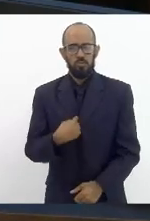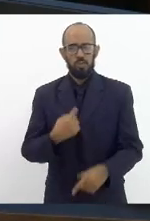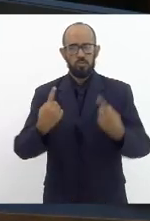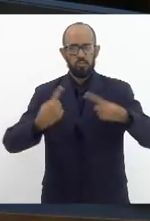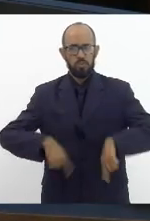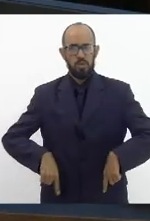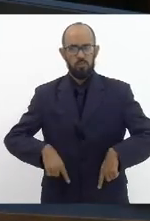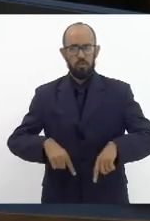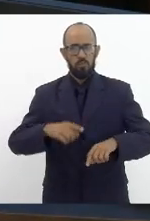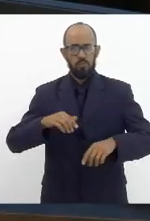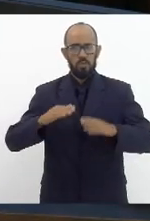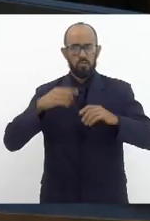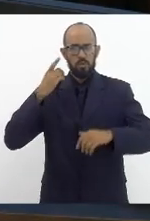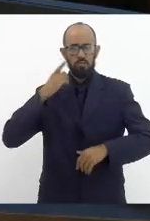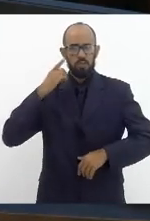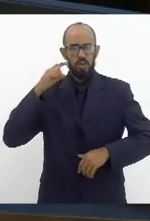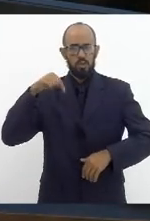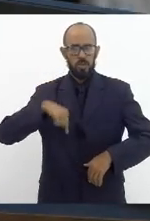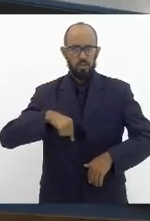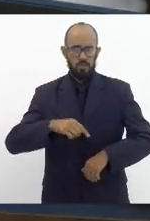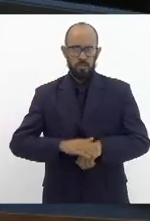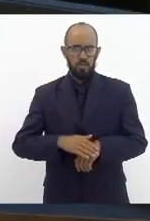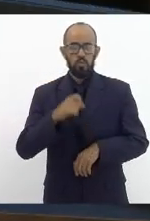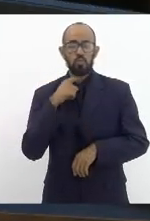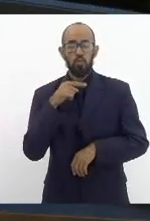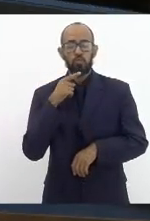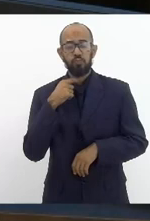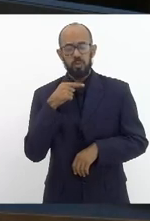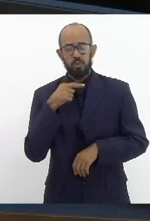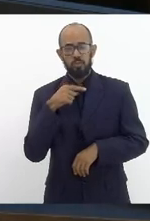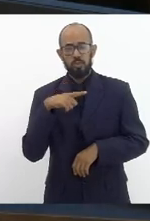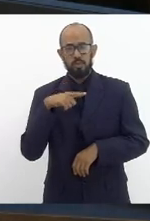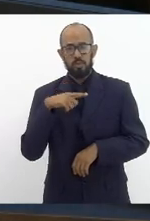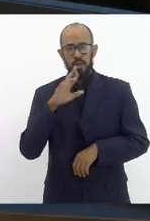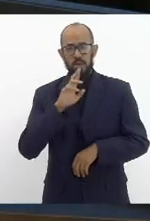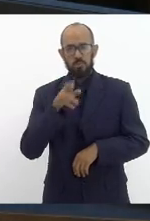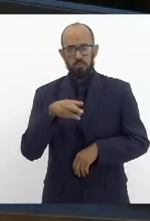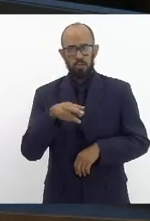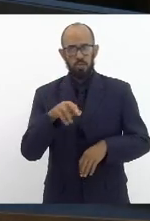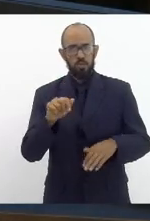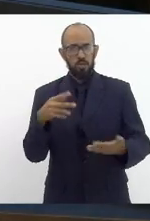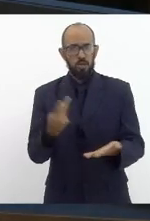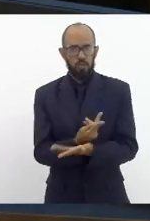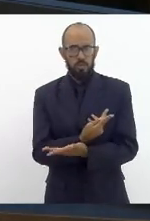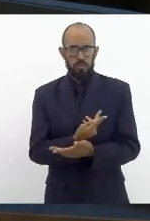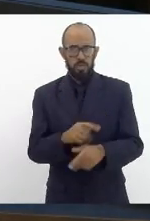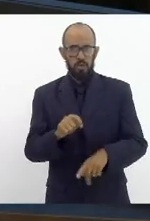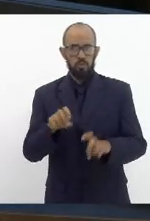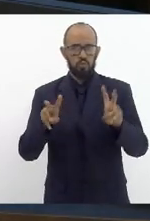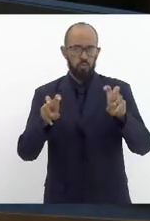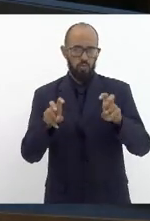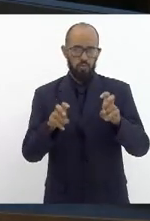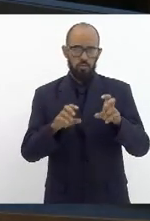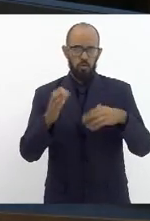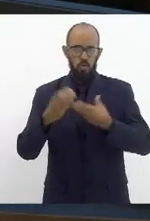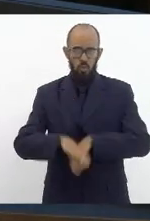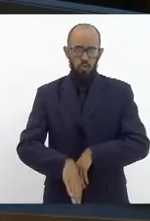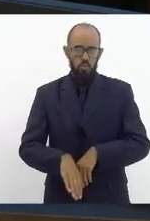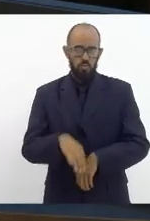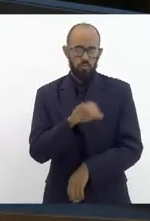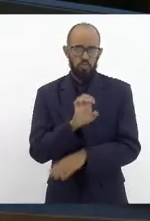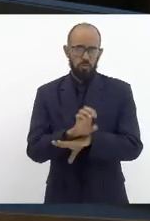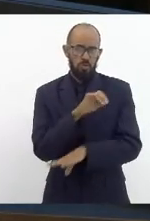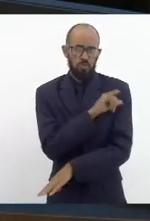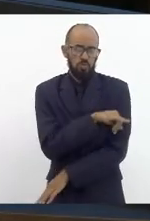casa. Eu duvido que eles respondam o que está acontecendo relativo ao concurso da Polícia Civil do Estado do Rio de Janeiro. Esse é o primeiro